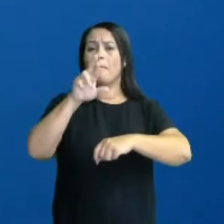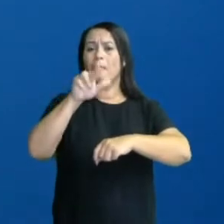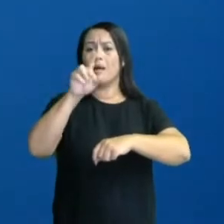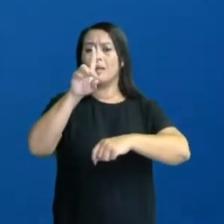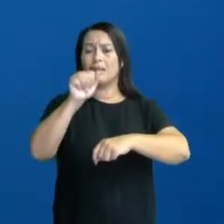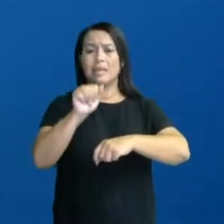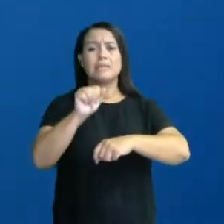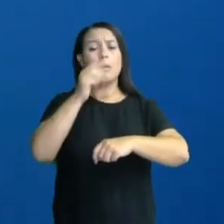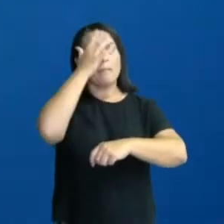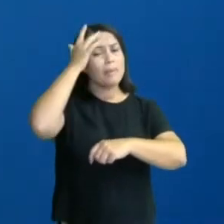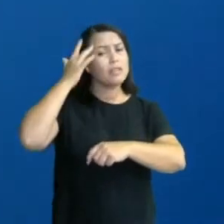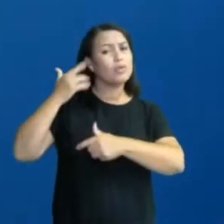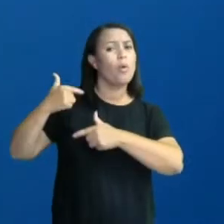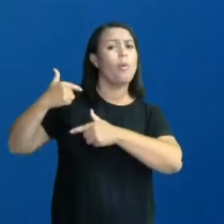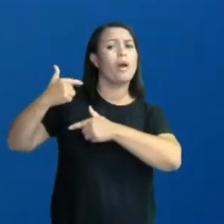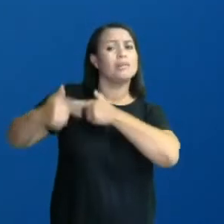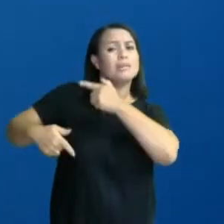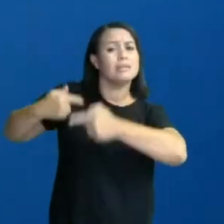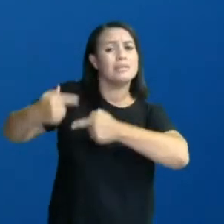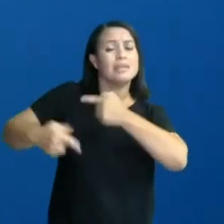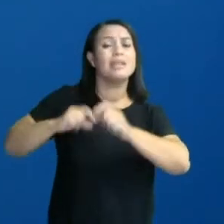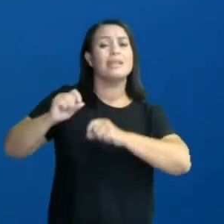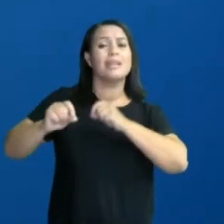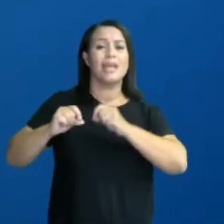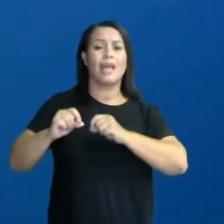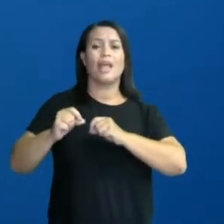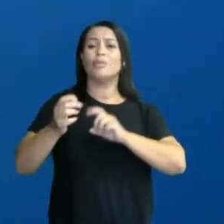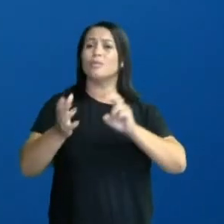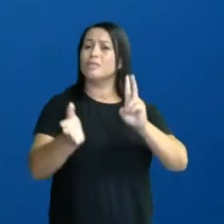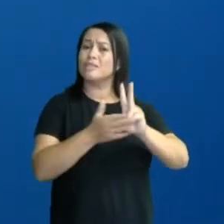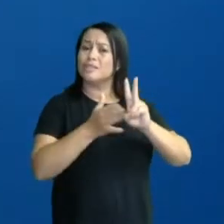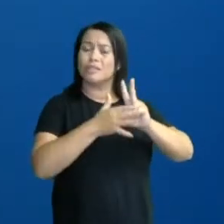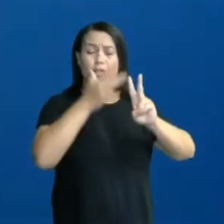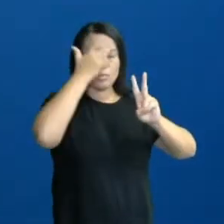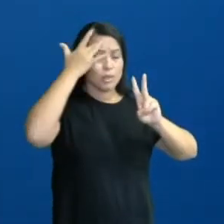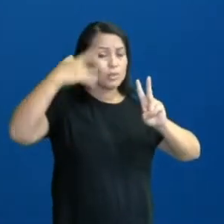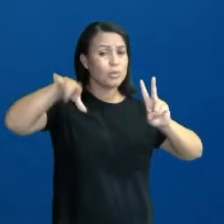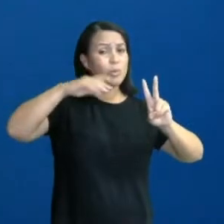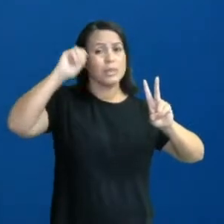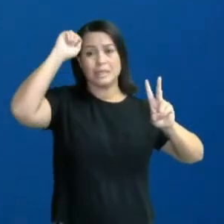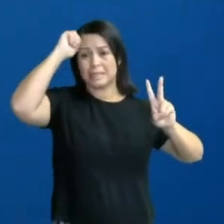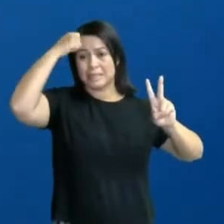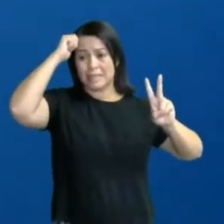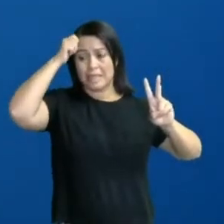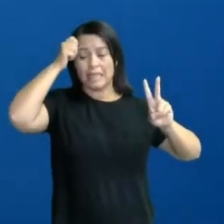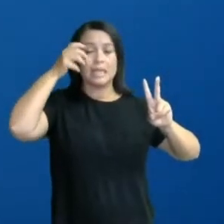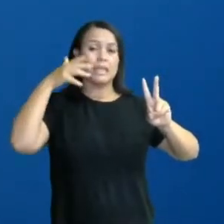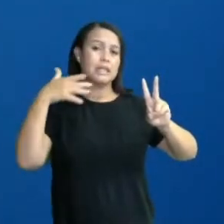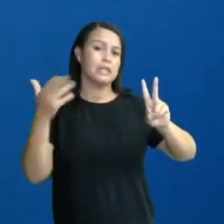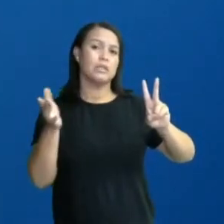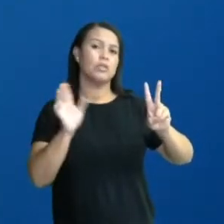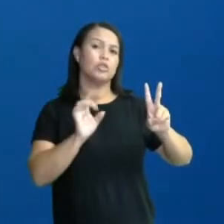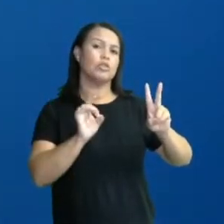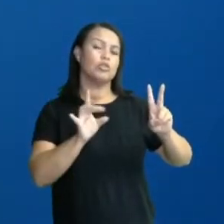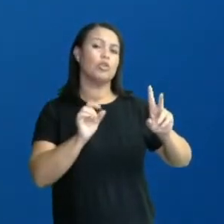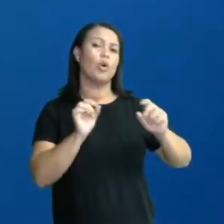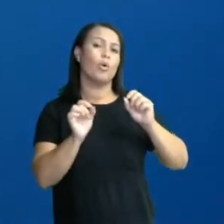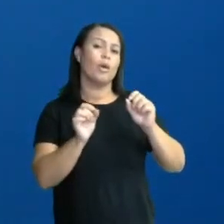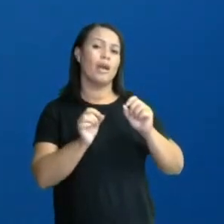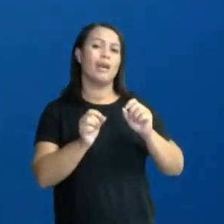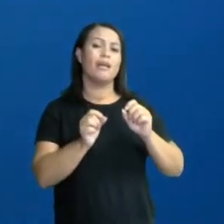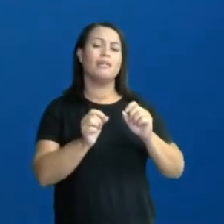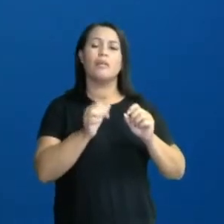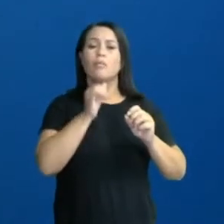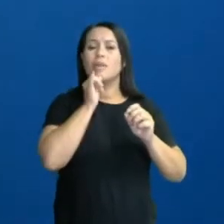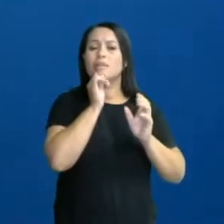dos indígenas, né? E dos povos pretos. E que isso aqui é uma forma simplesmente de